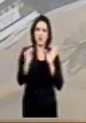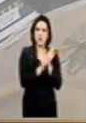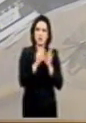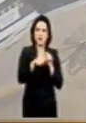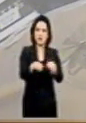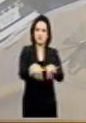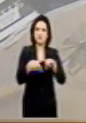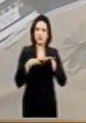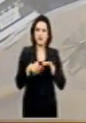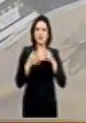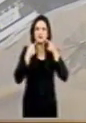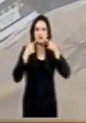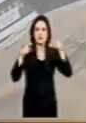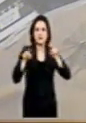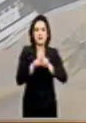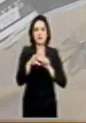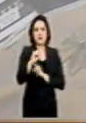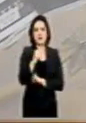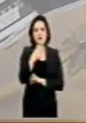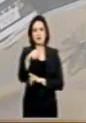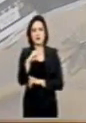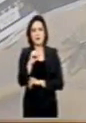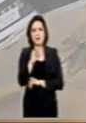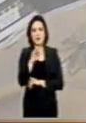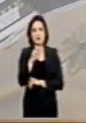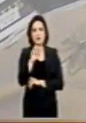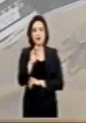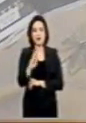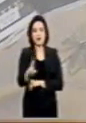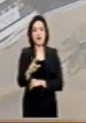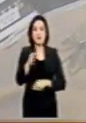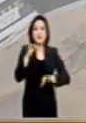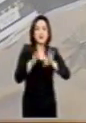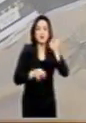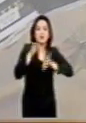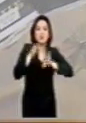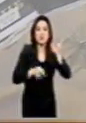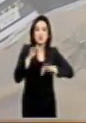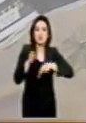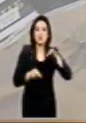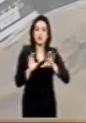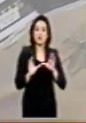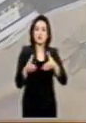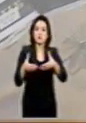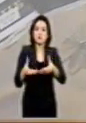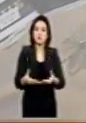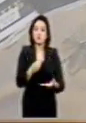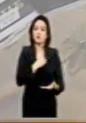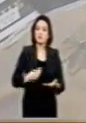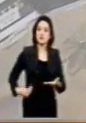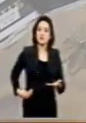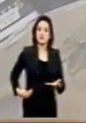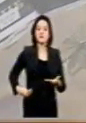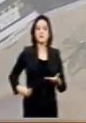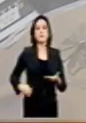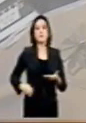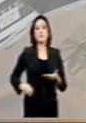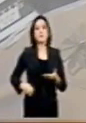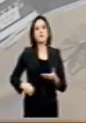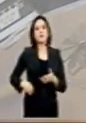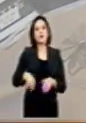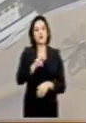ação cautelar 4297 para julgamento em conjunto, e Vossa Excelência apregou a ambas. E a